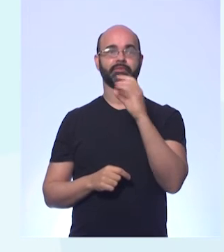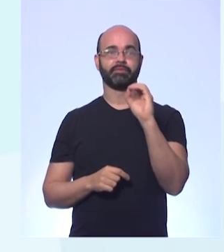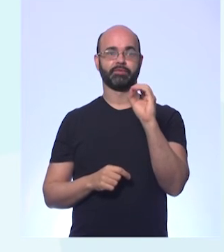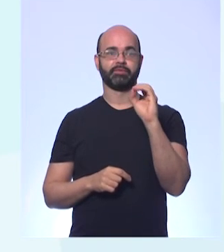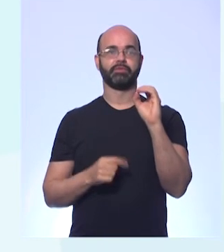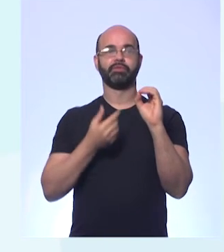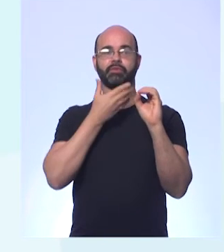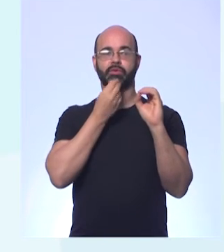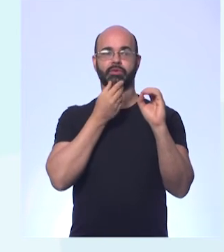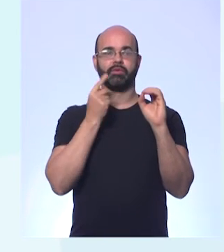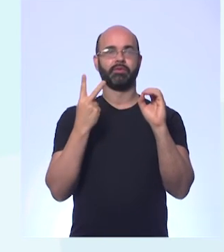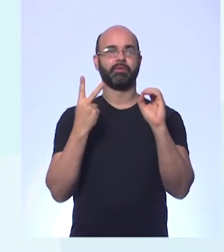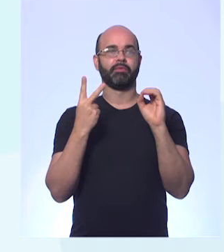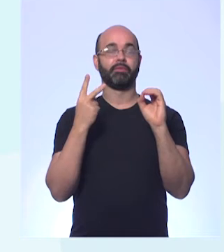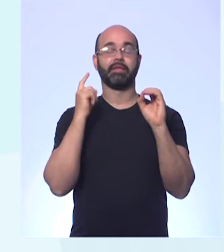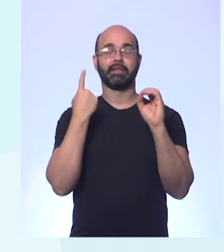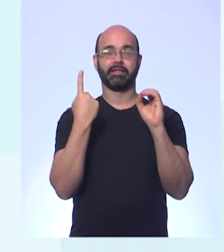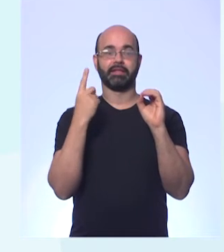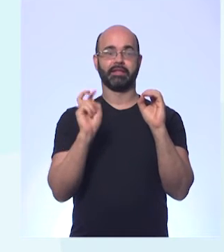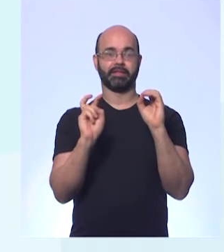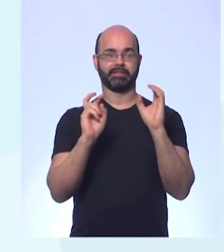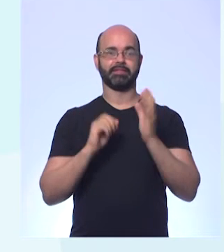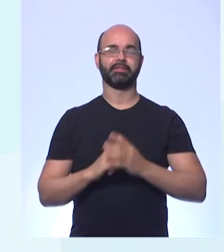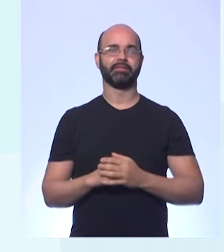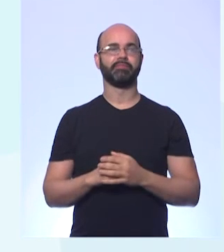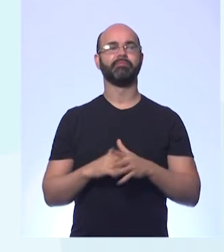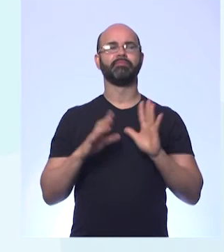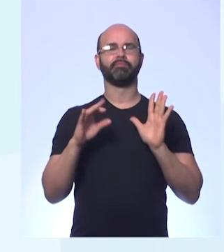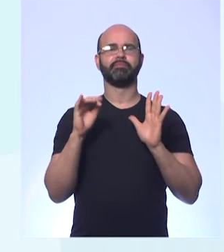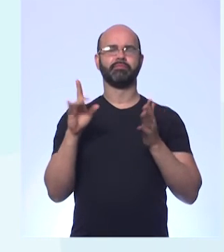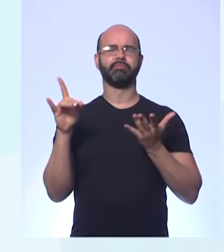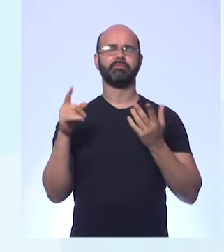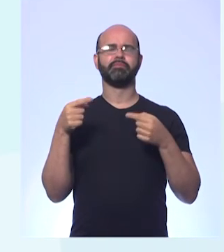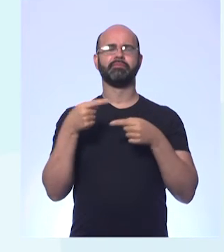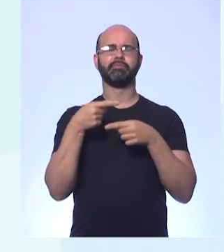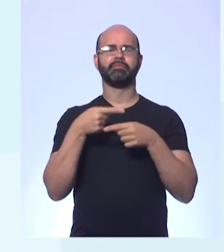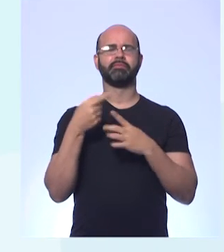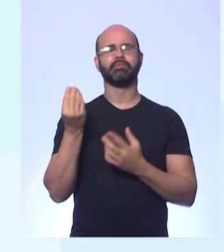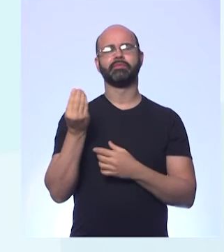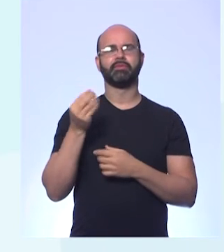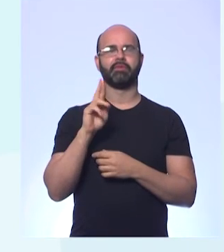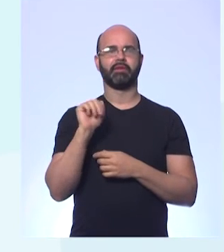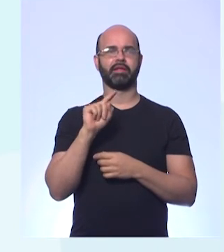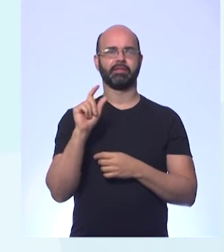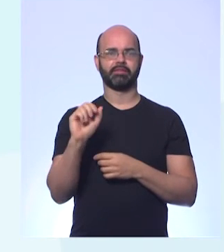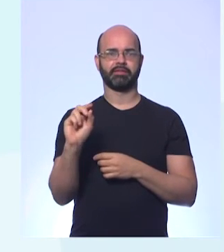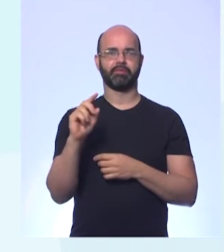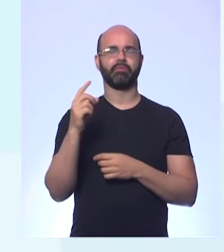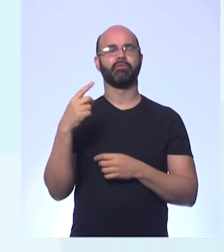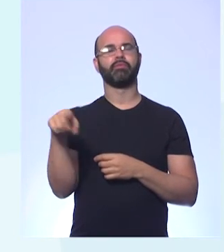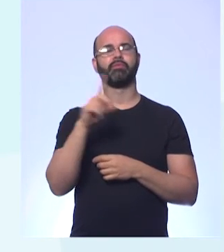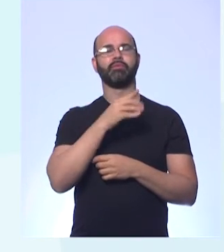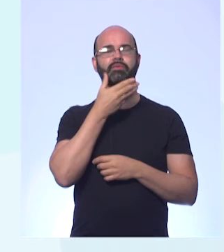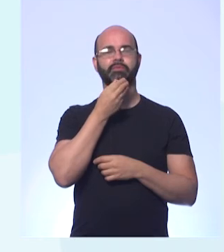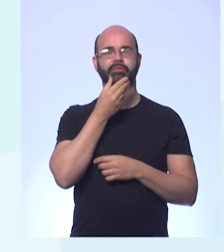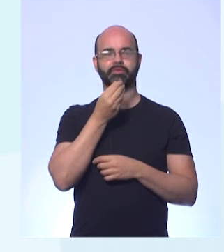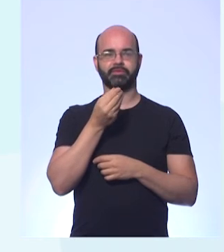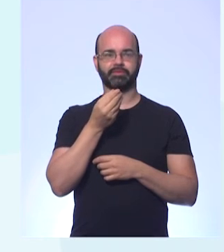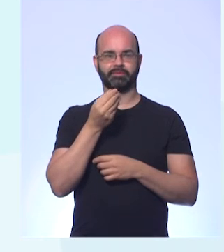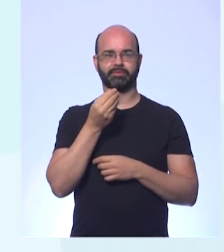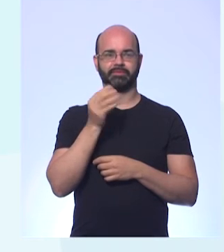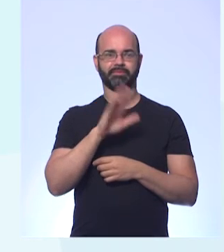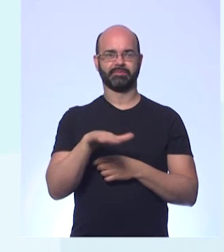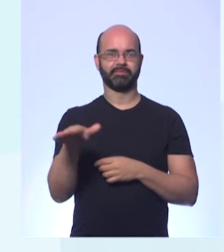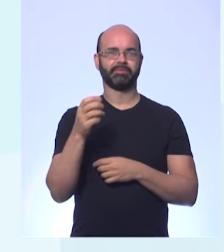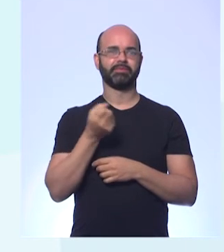e 15 meninos. Olha o problema. Determine a razão entre o número de meninas e o número de